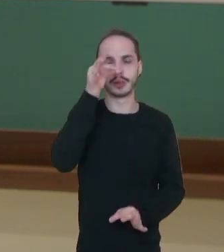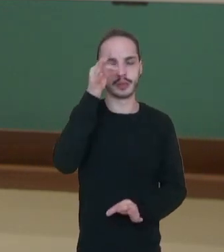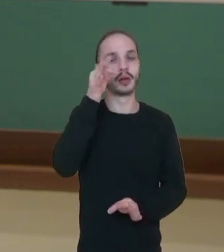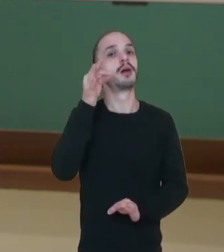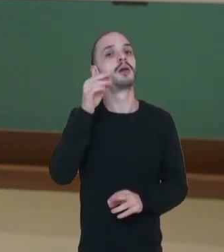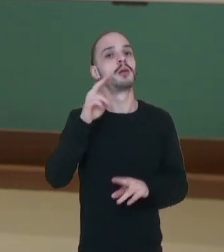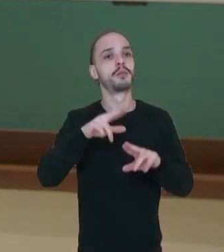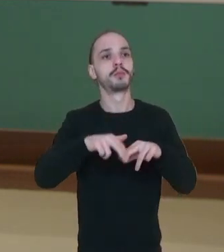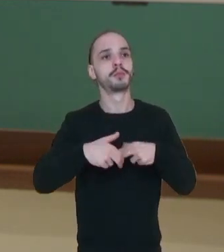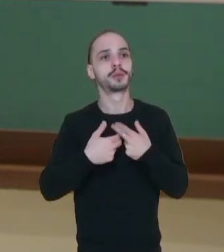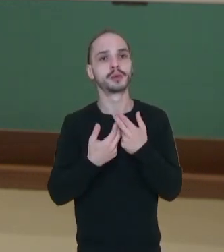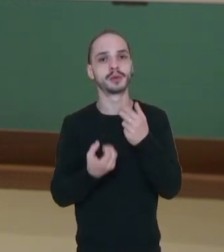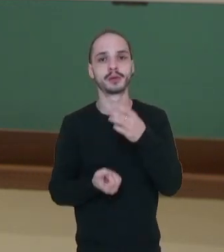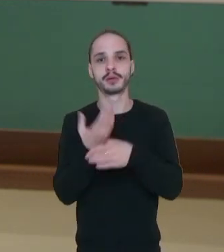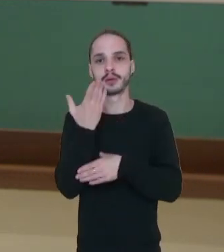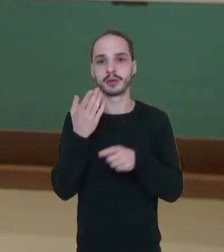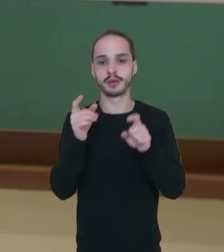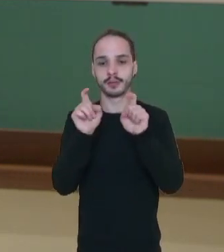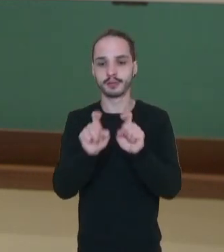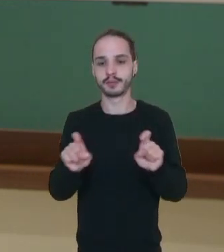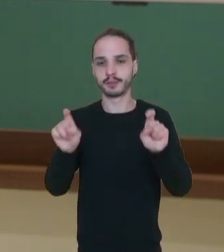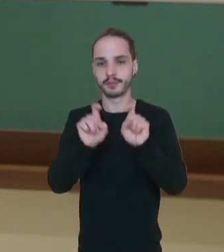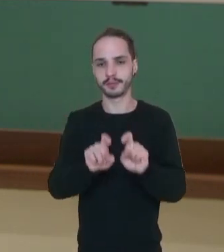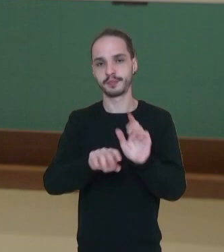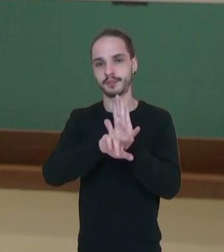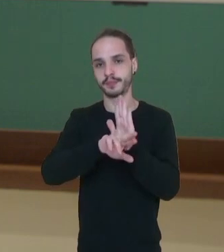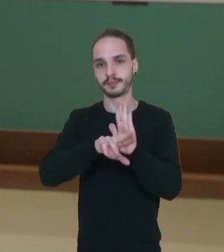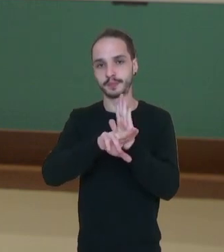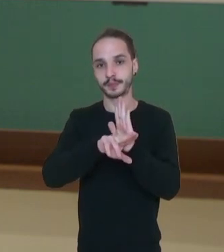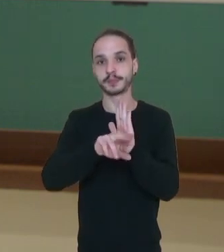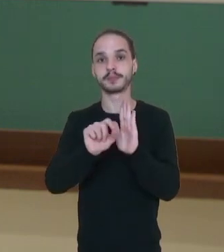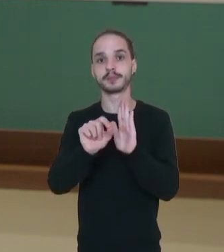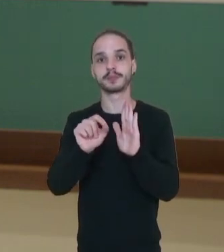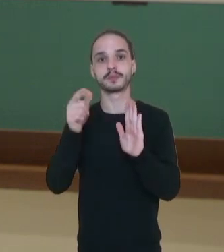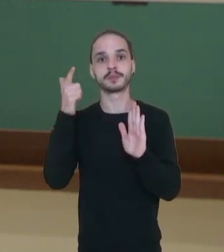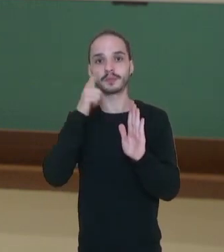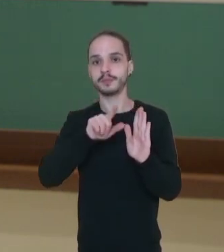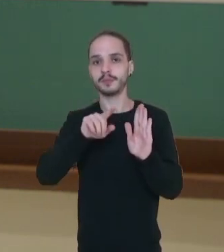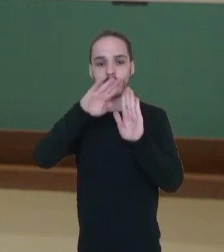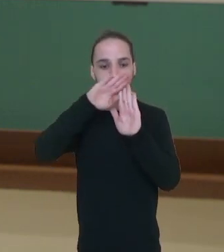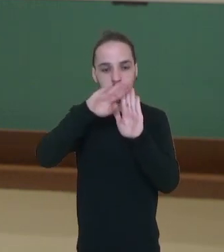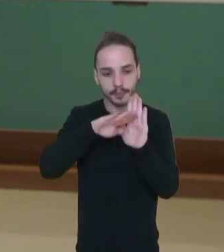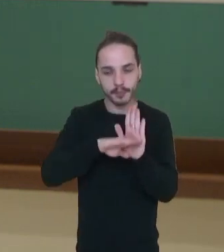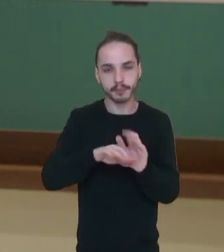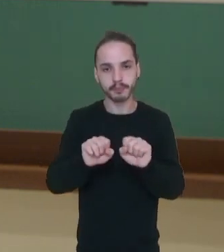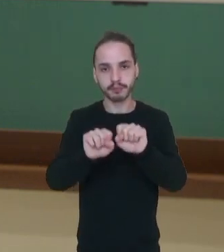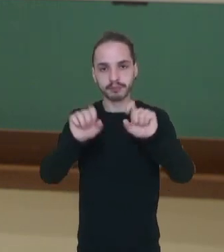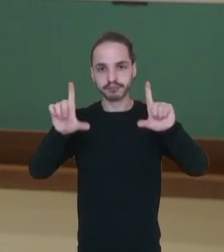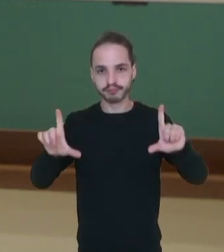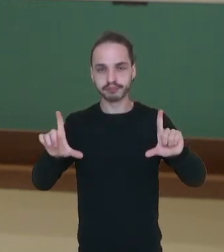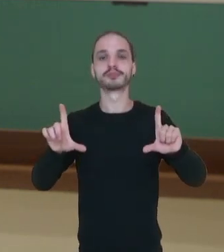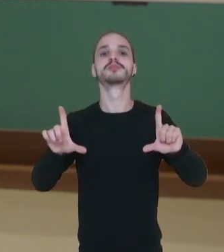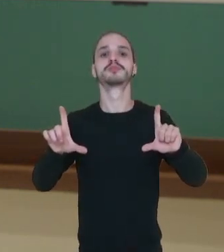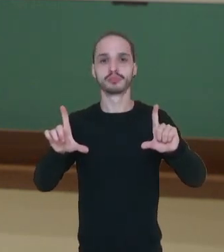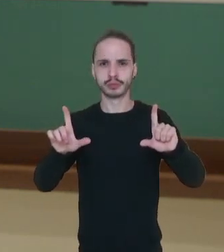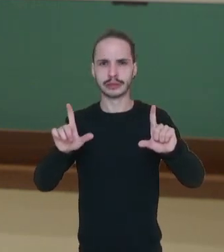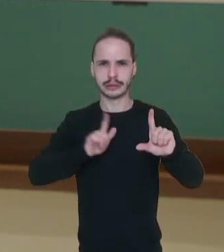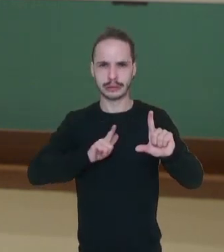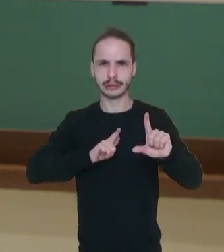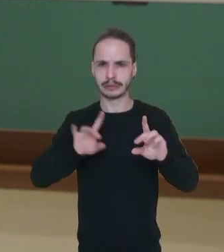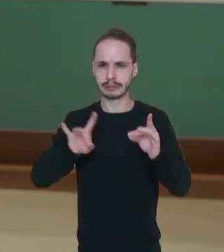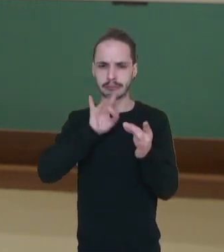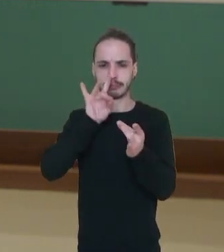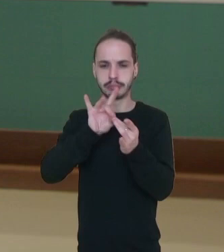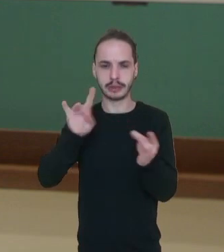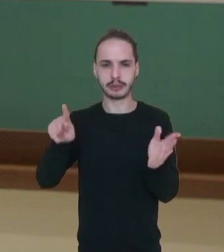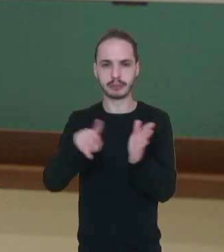Então, foi criado a bioinformática, que ela vai criar programas, a informática cria programas altamente